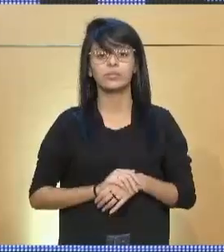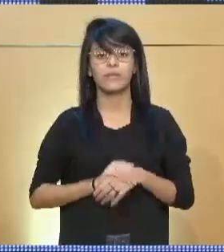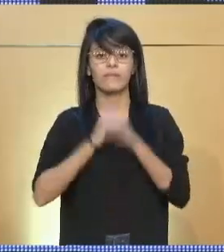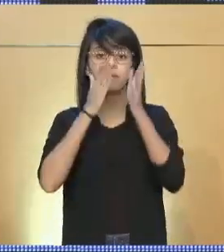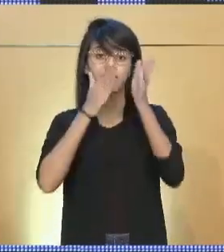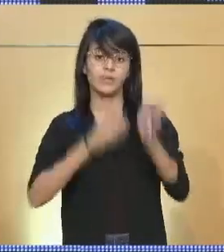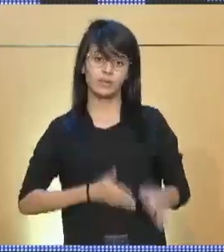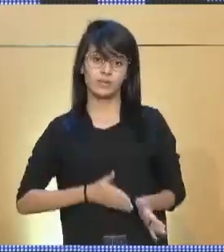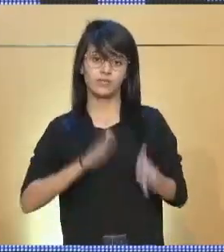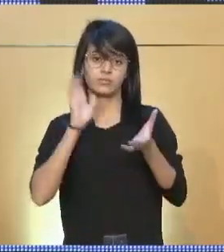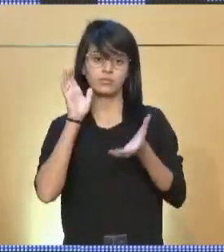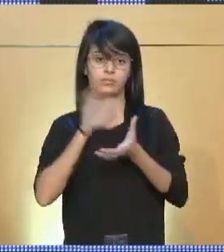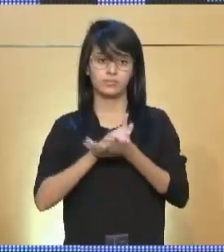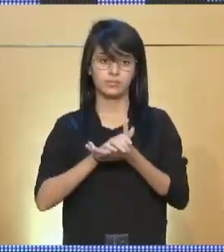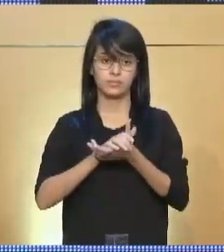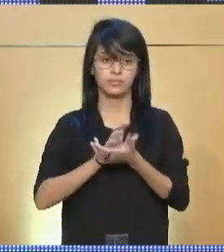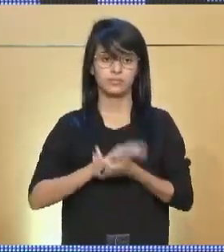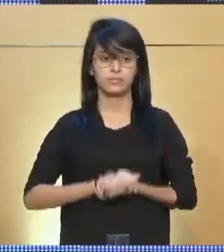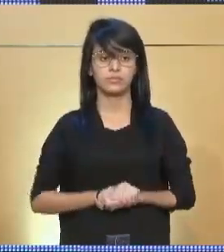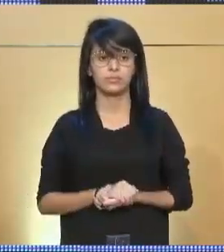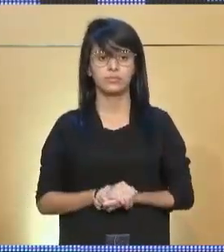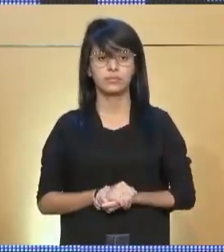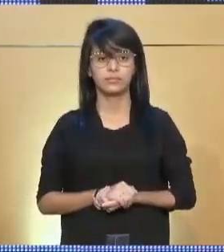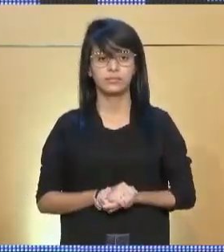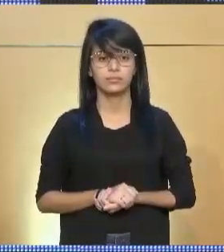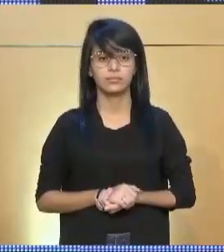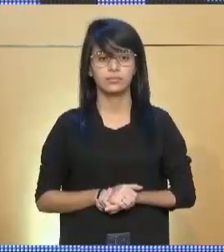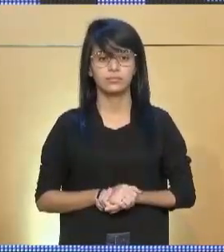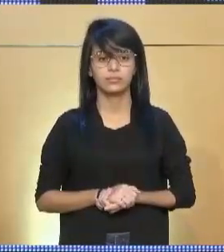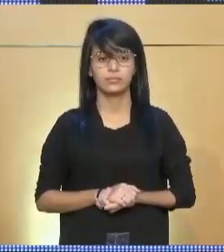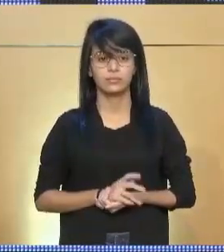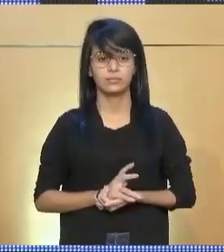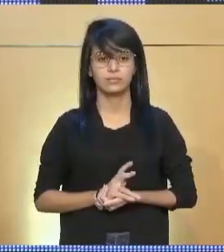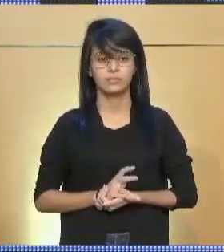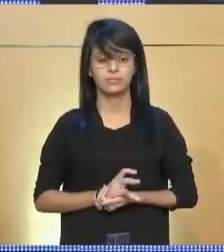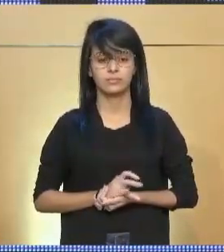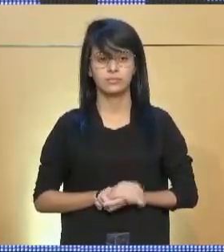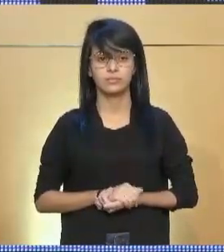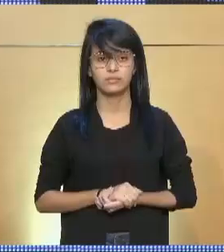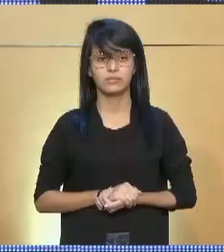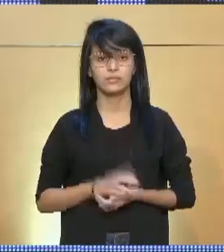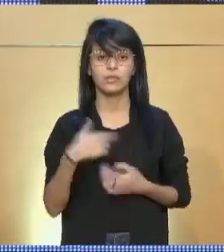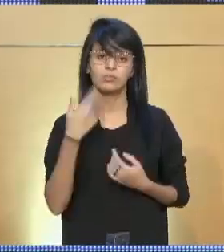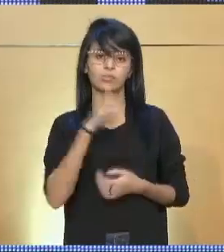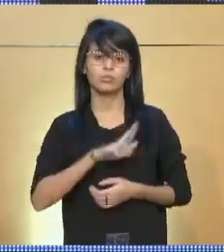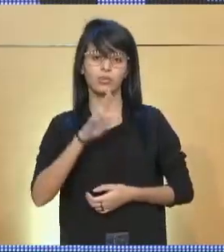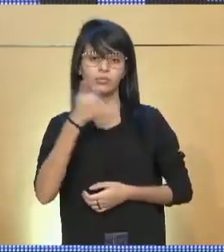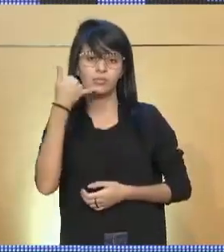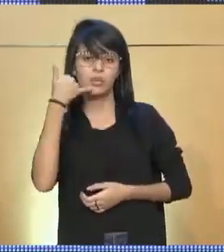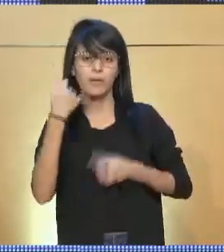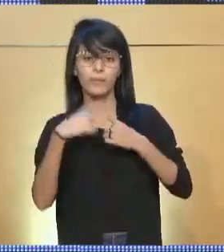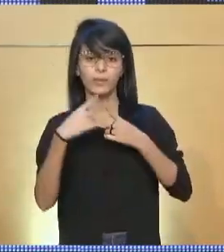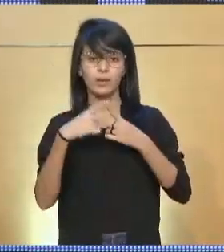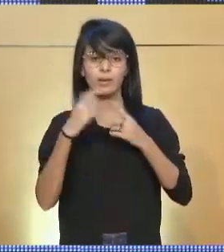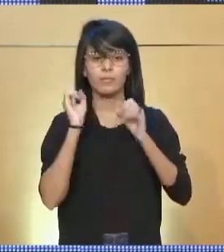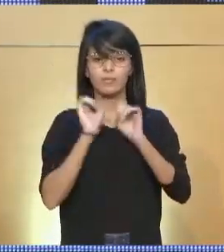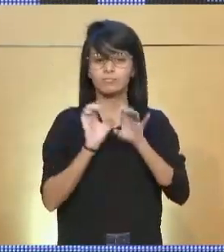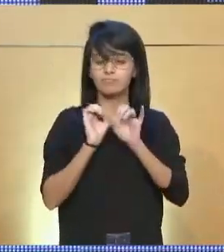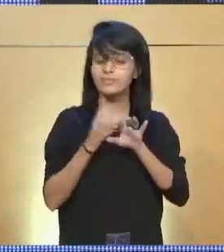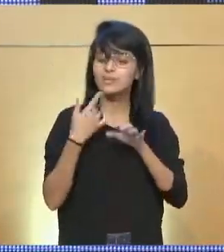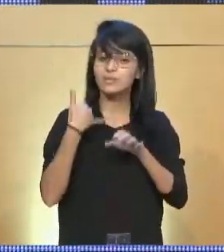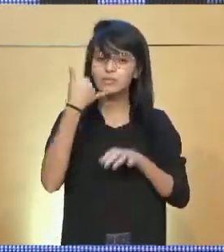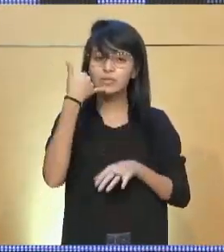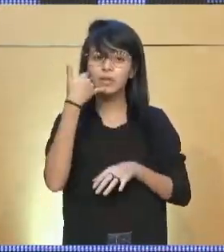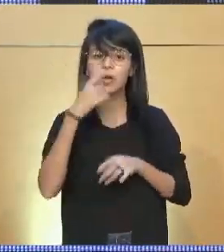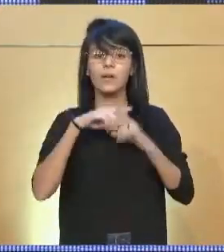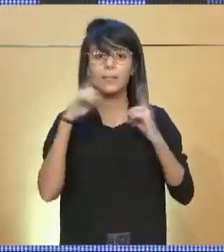no casamento. Bem, teologicamente falando, estou usando o celular aqui porque a minha lição está no celular,